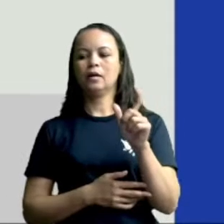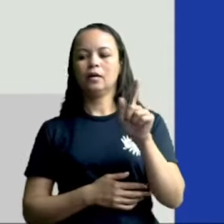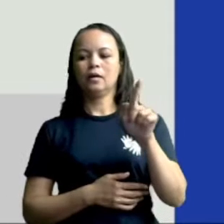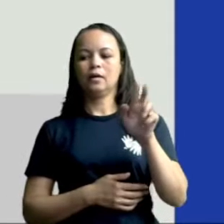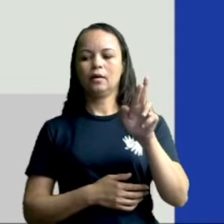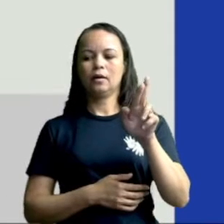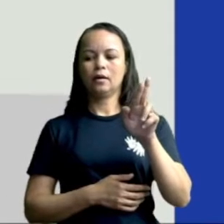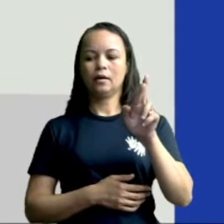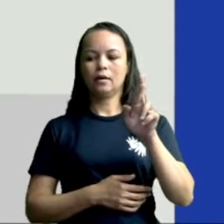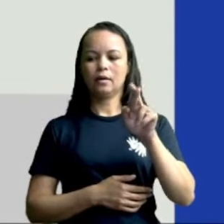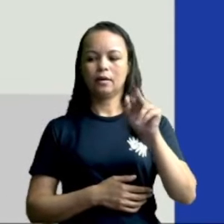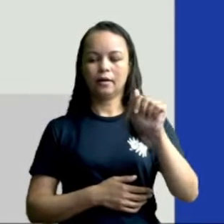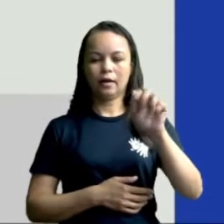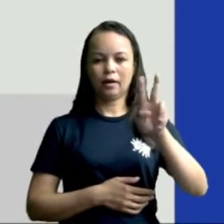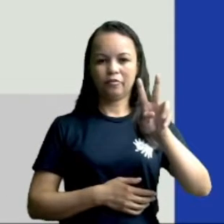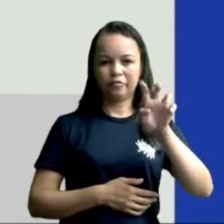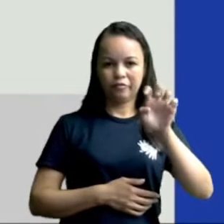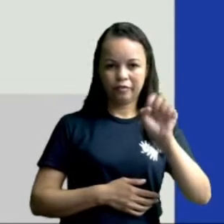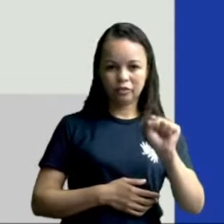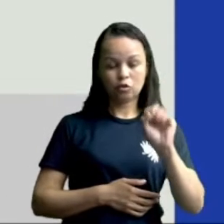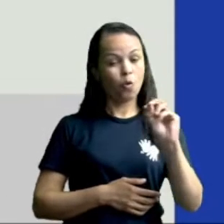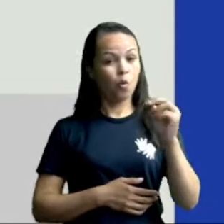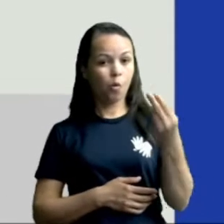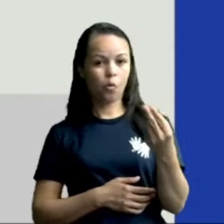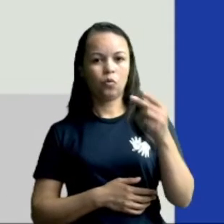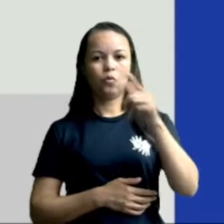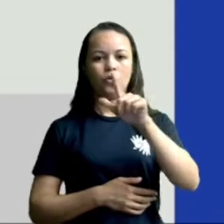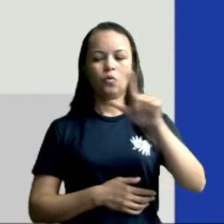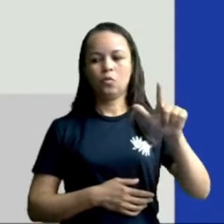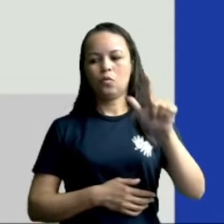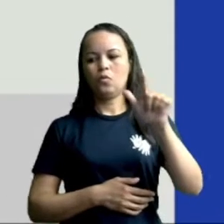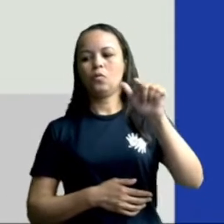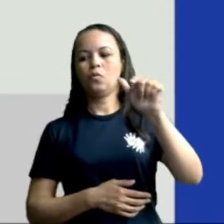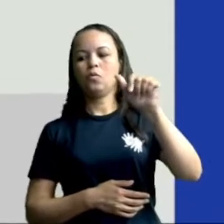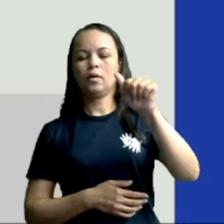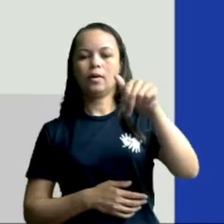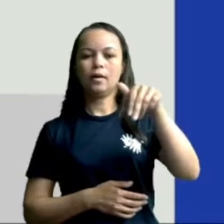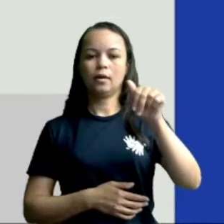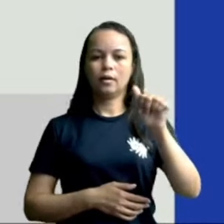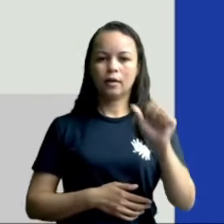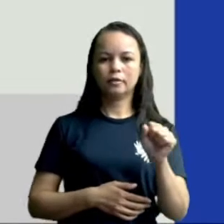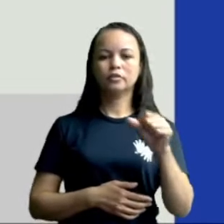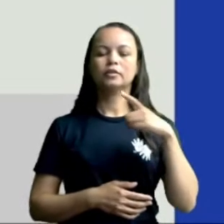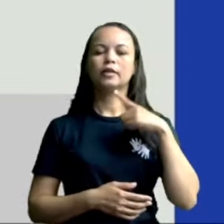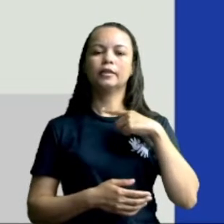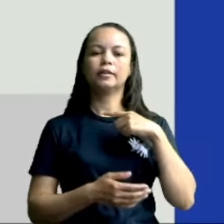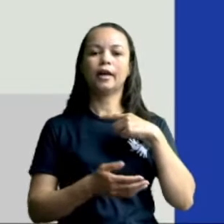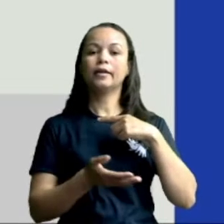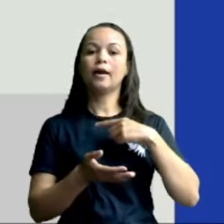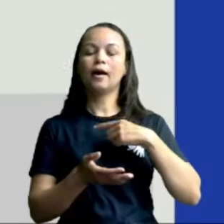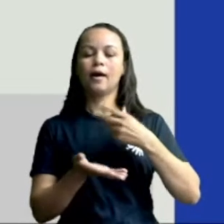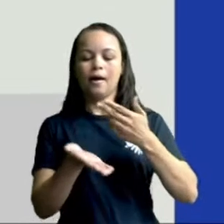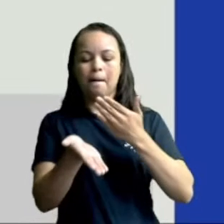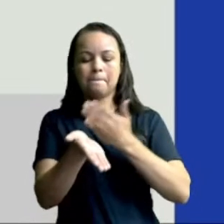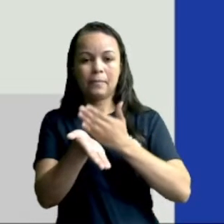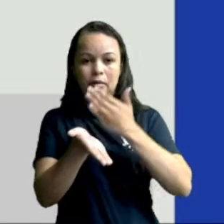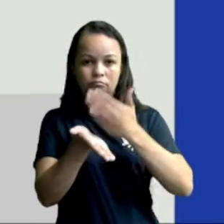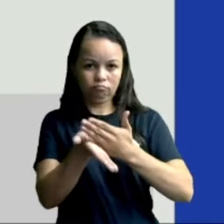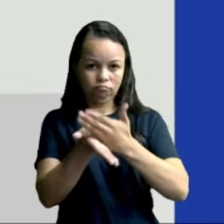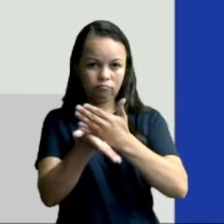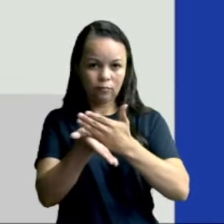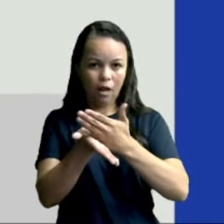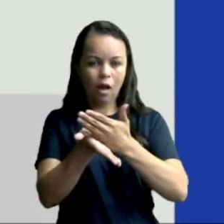ou llanas, que são as palavras que têm a penúltima sílaba tônica. Lembrando que a gente conta